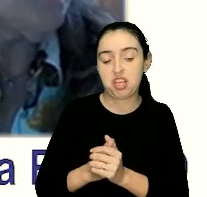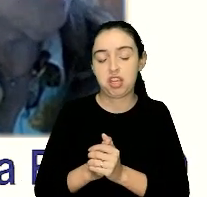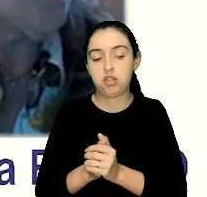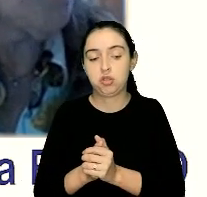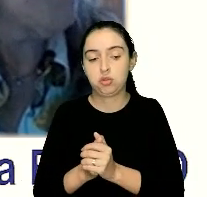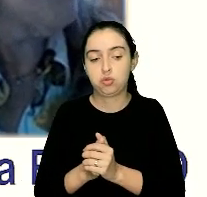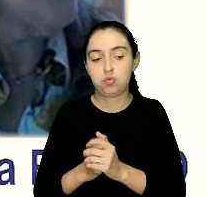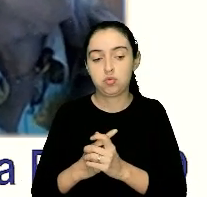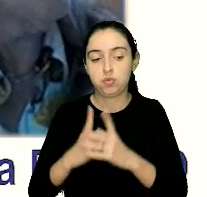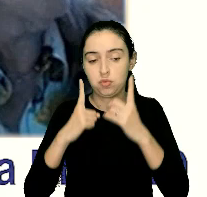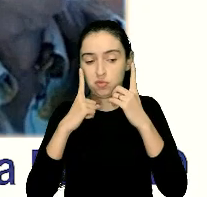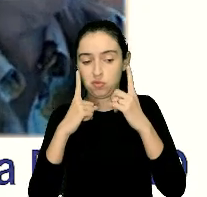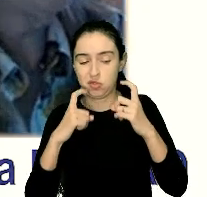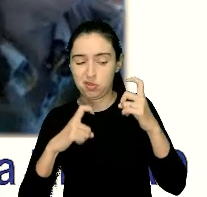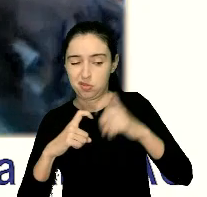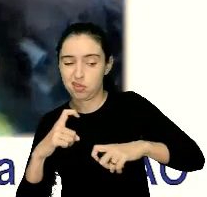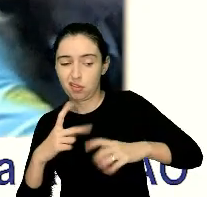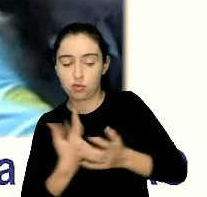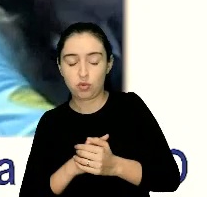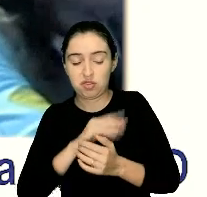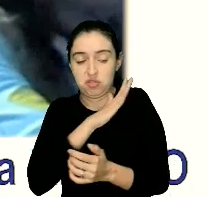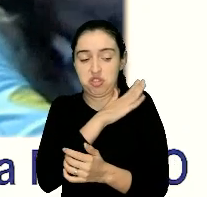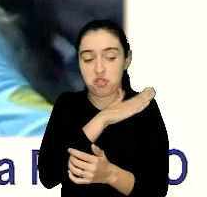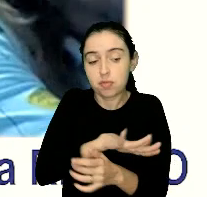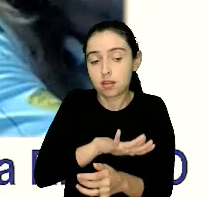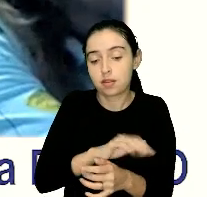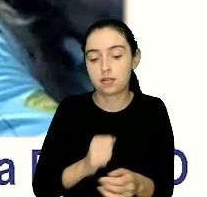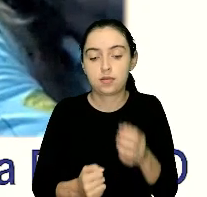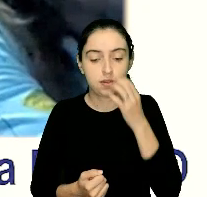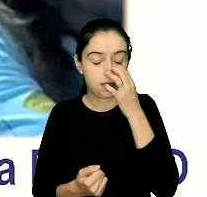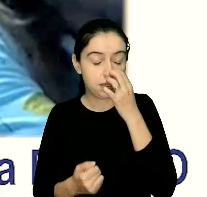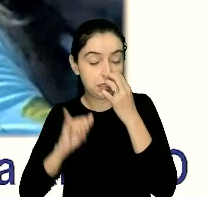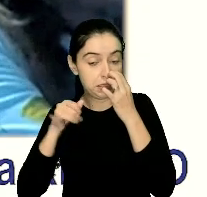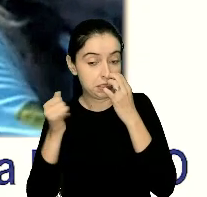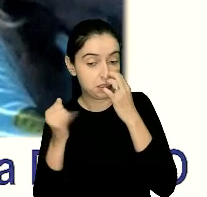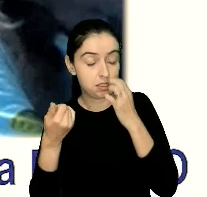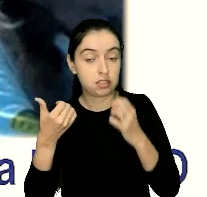discriminação. E em janeiro de 2021,